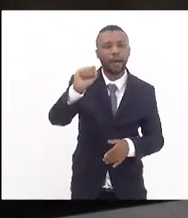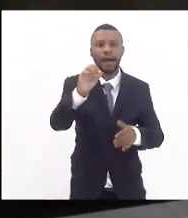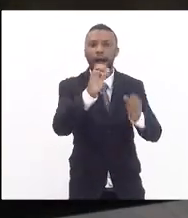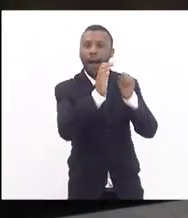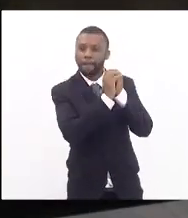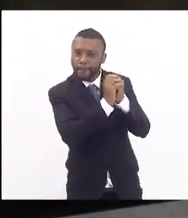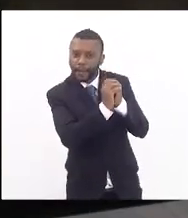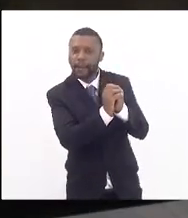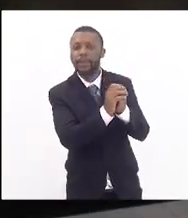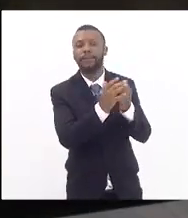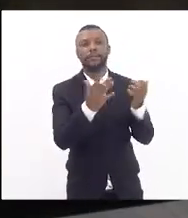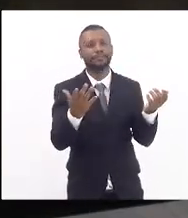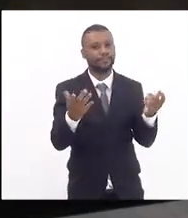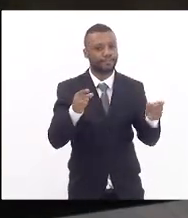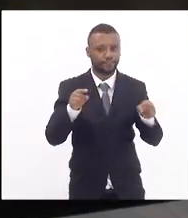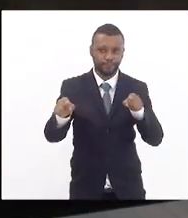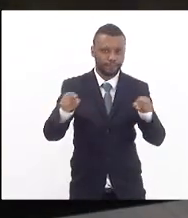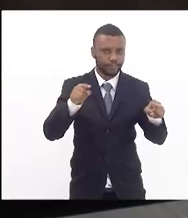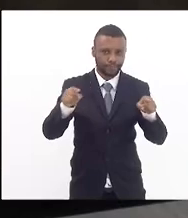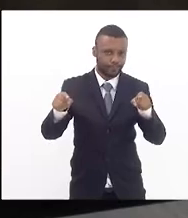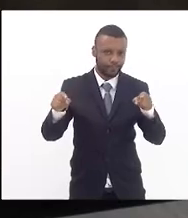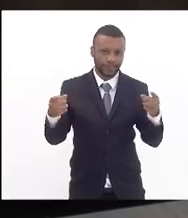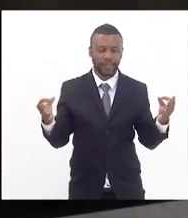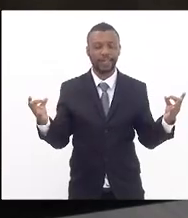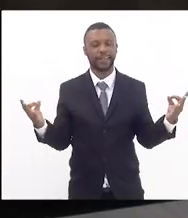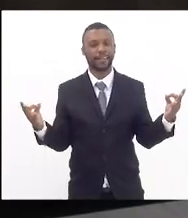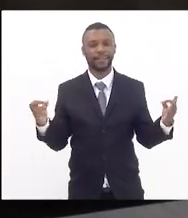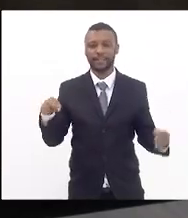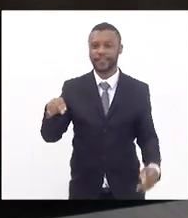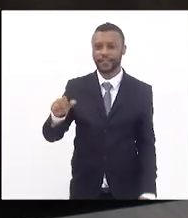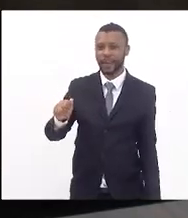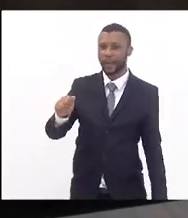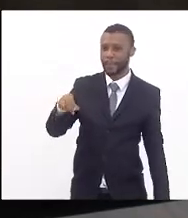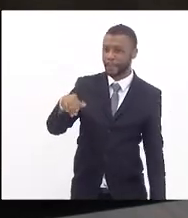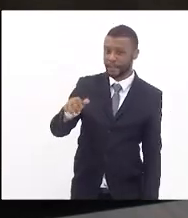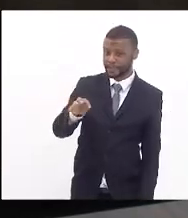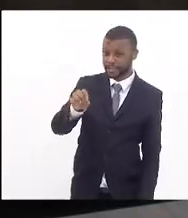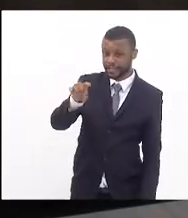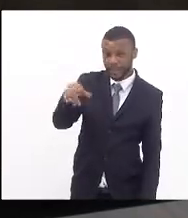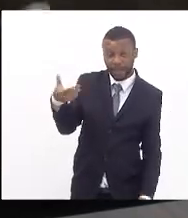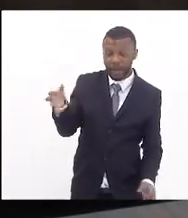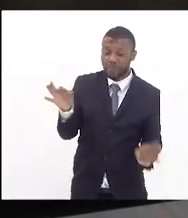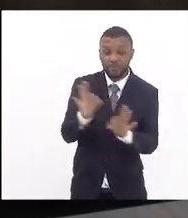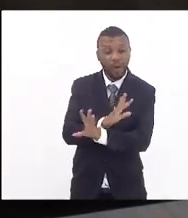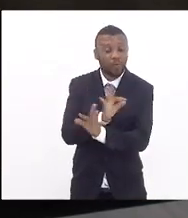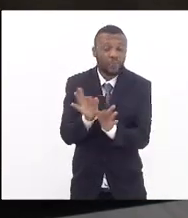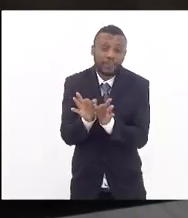amém. E namastê para quem é de namastê. Pronto, e vamos em frente.